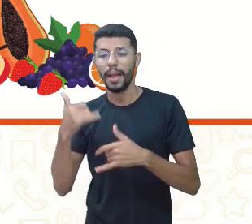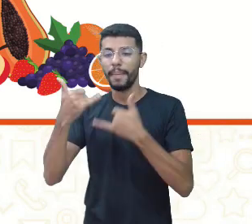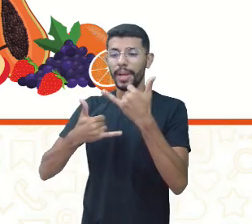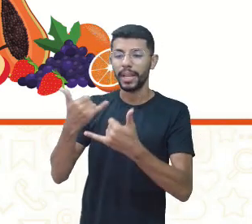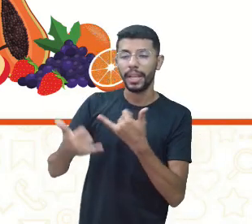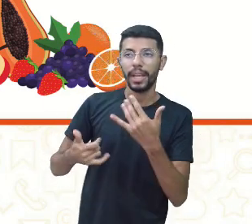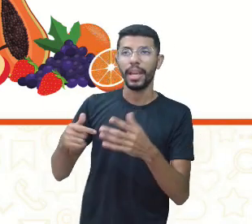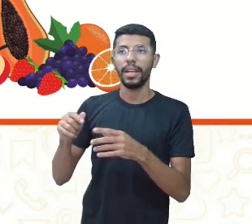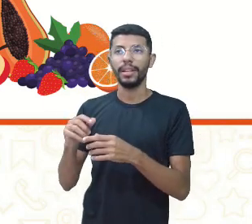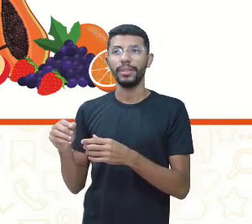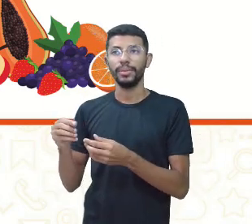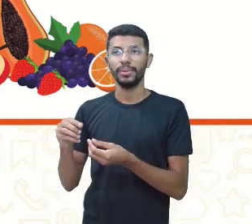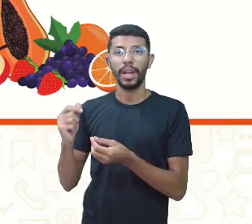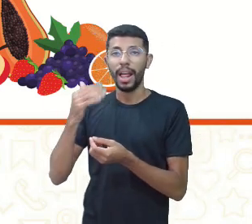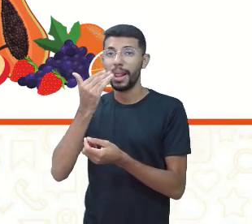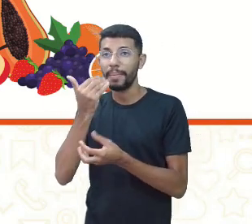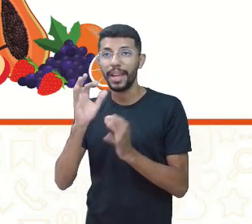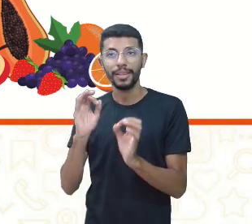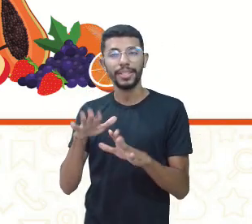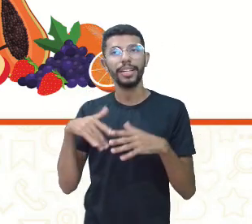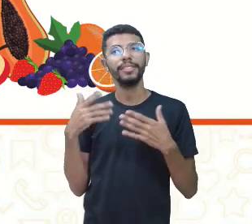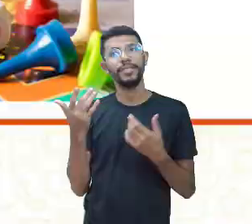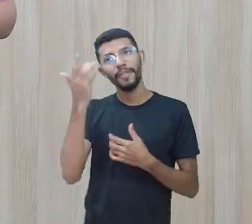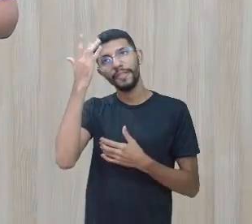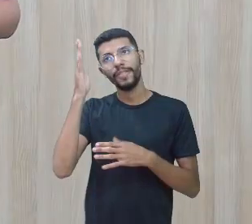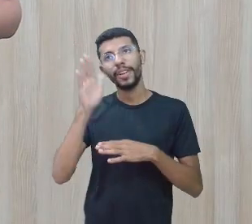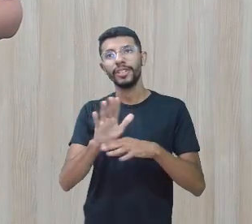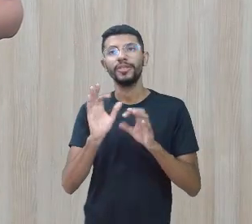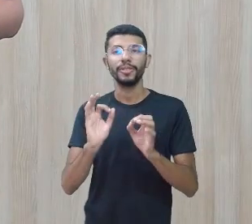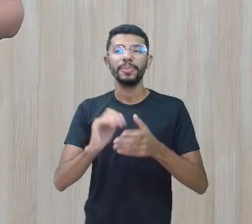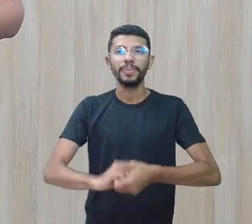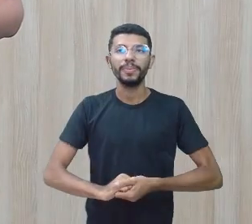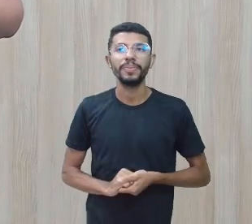alimento, enfim, vai facilitar muito.